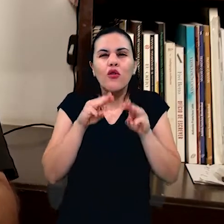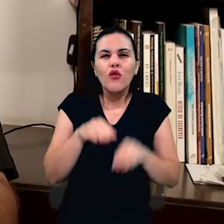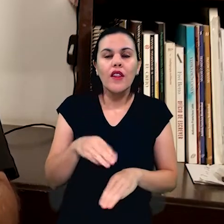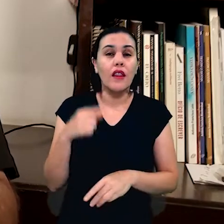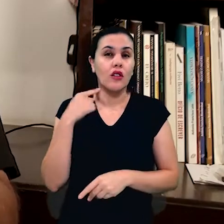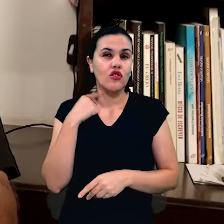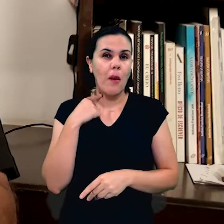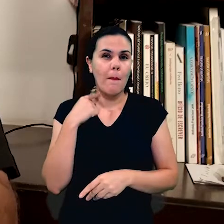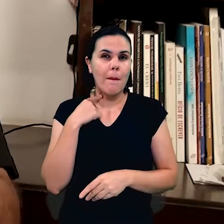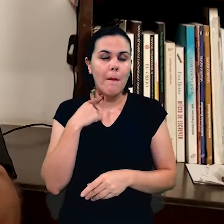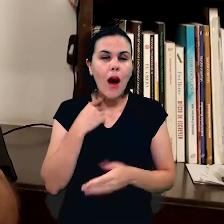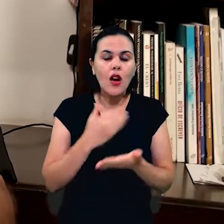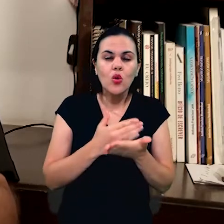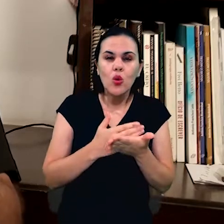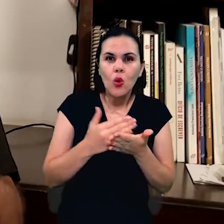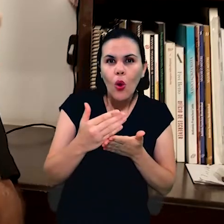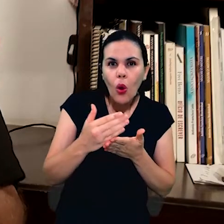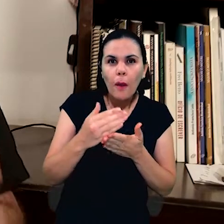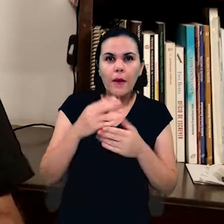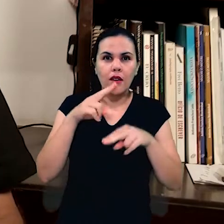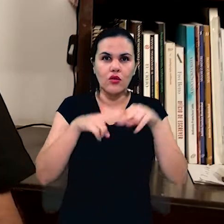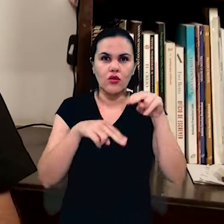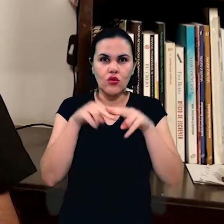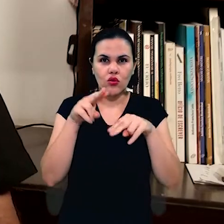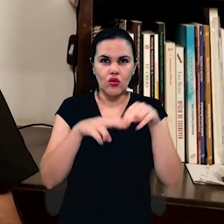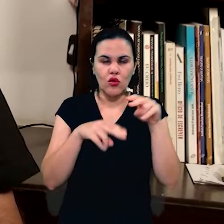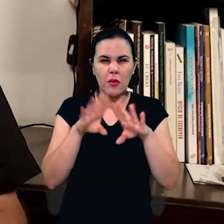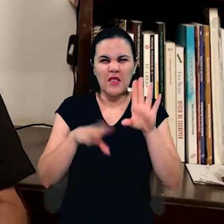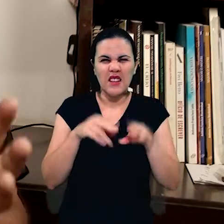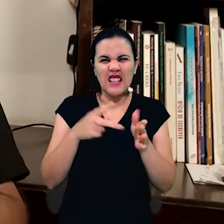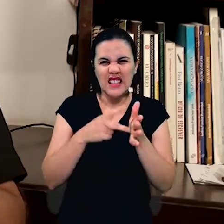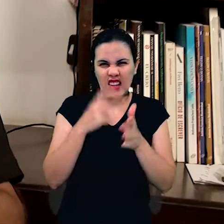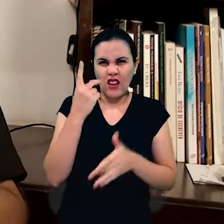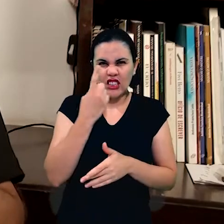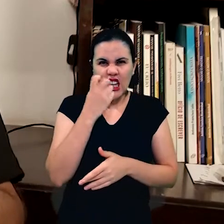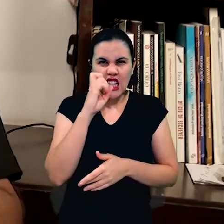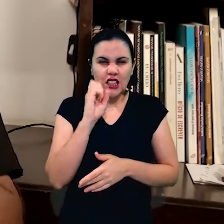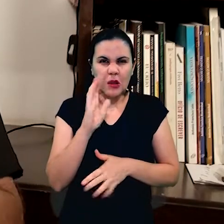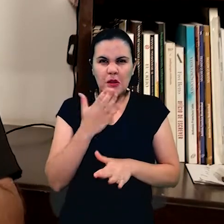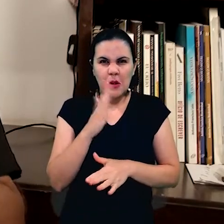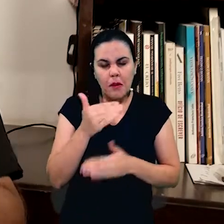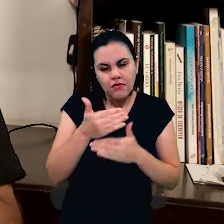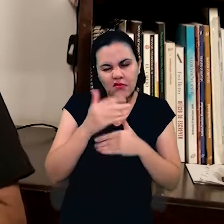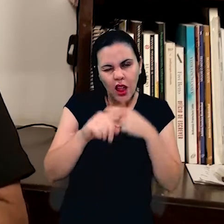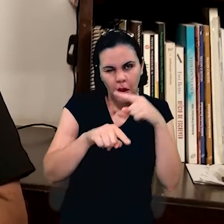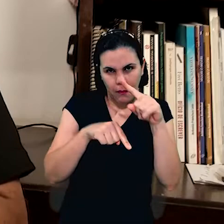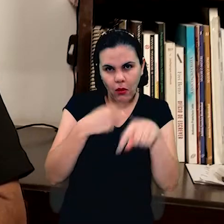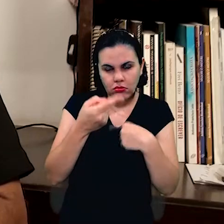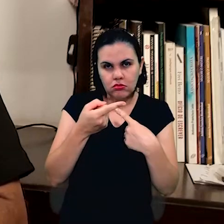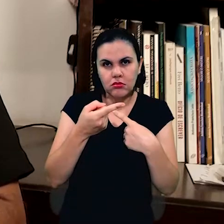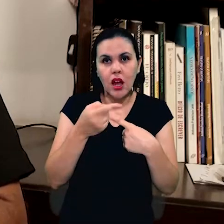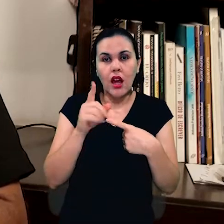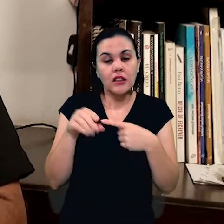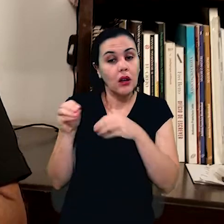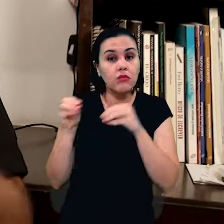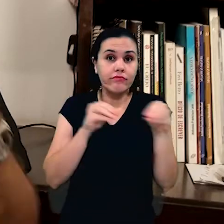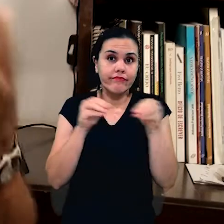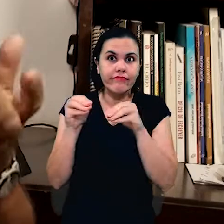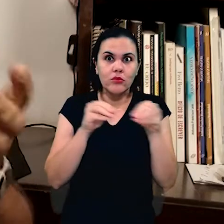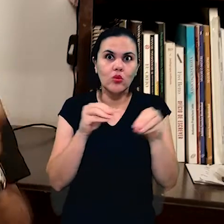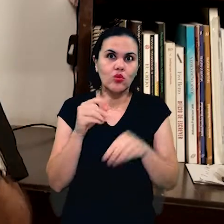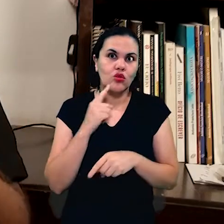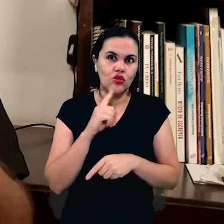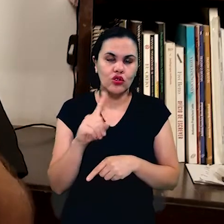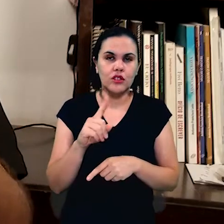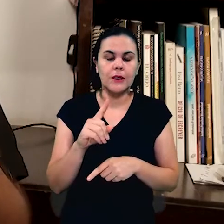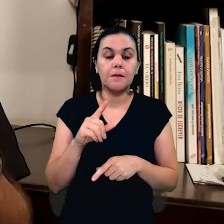junho, início de junho e segunda quinzena de maio, acontece a festa, ela é móvel. E nós temos